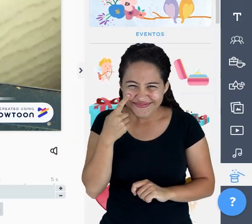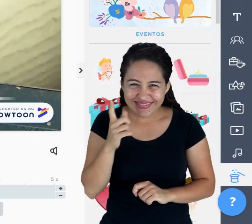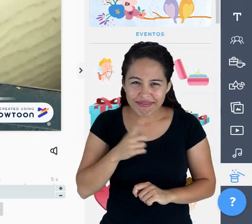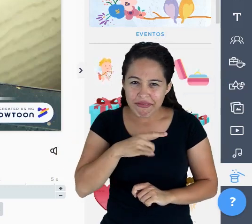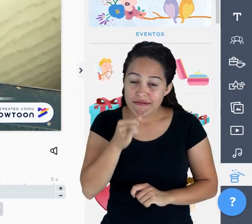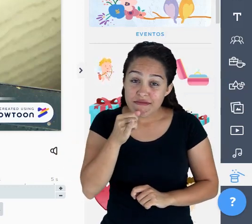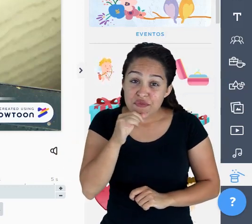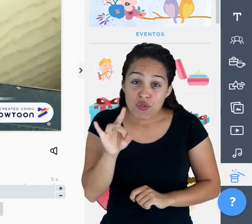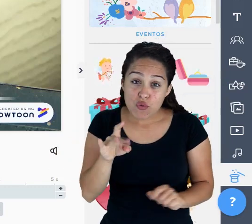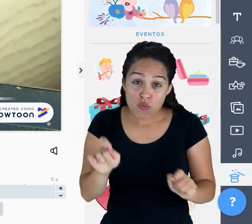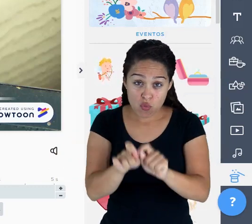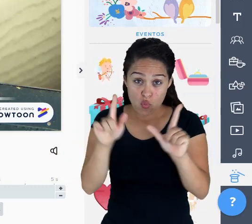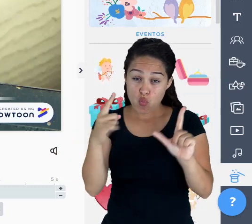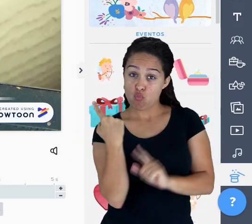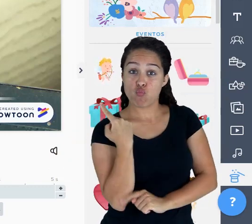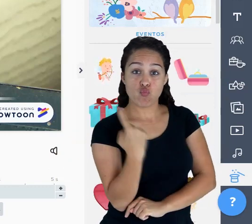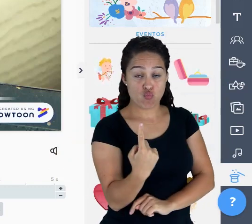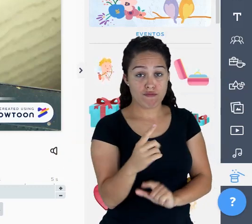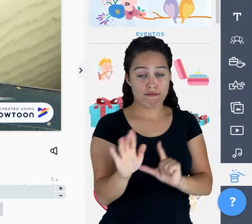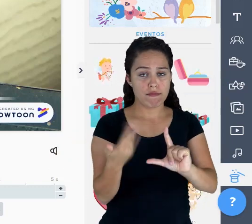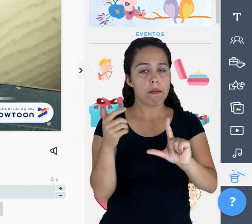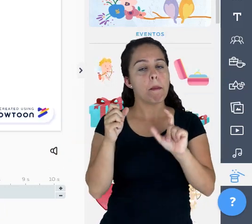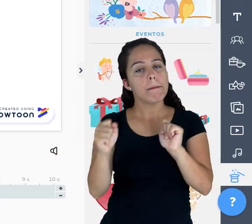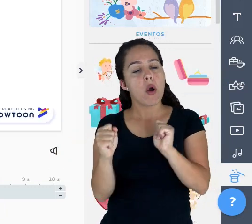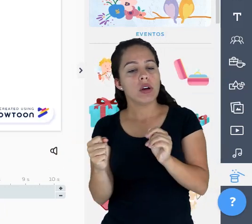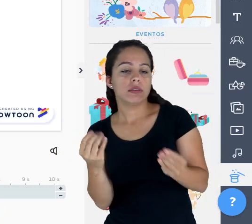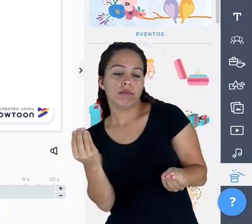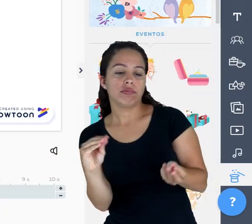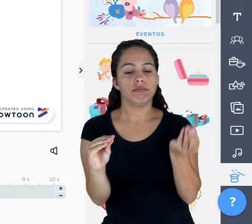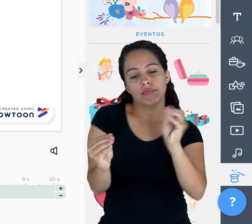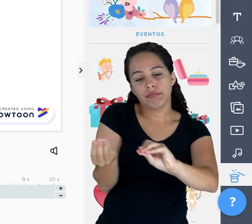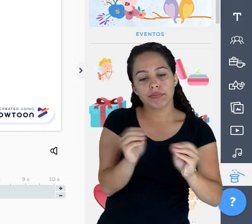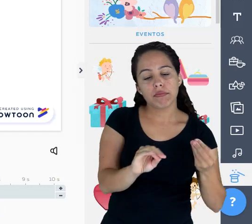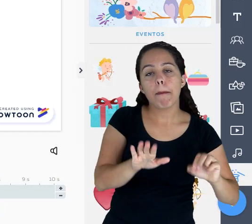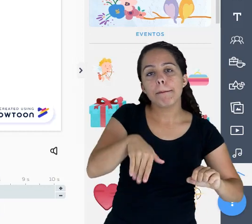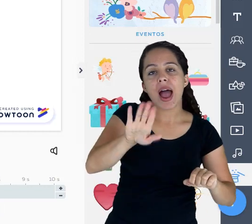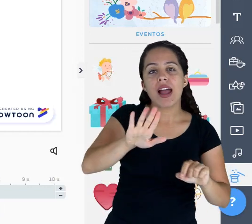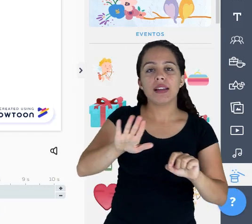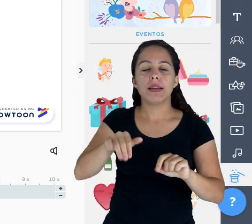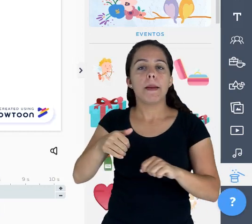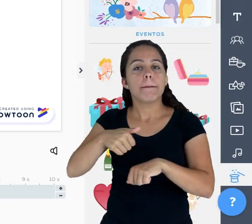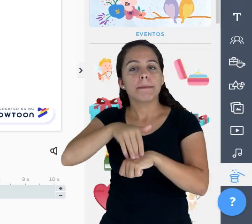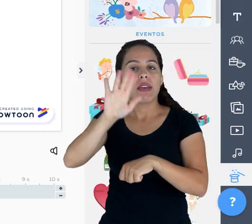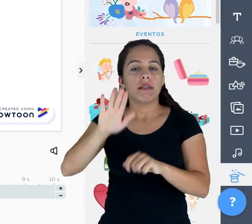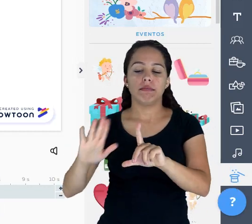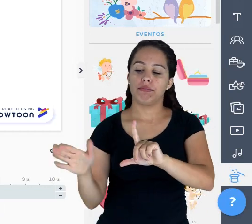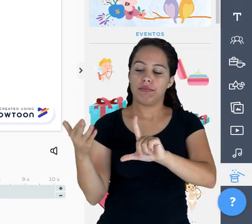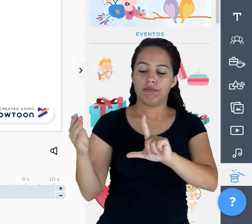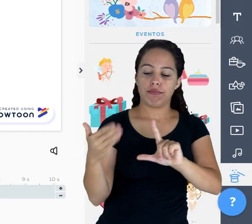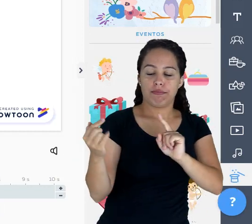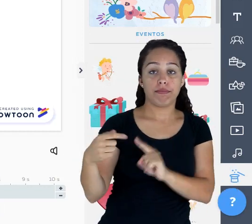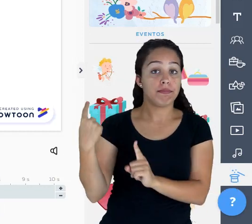pode acrescentar um outro slide clicando nesse botão do mouse ano aqui